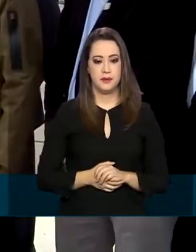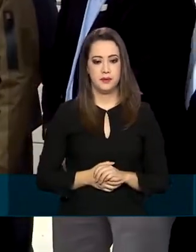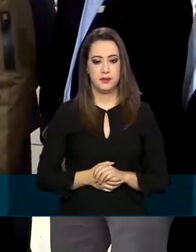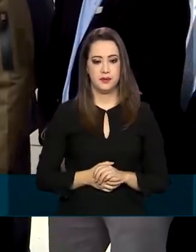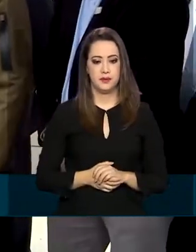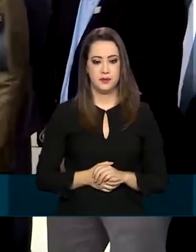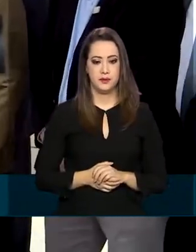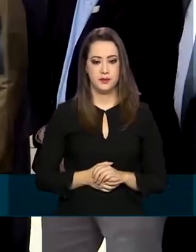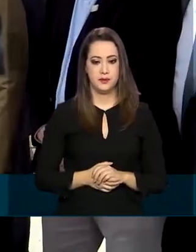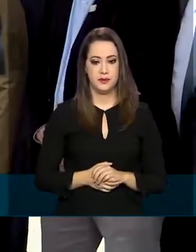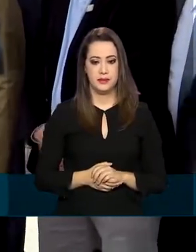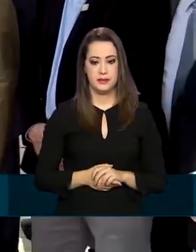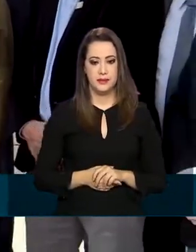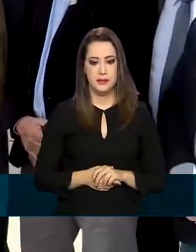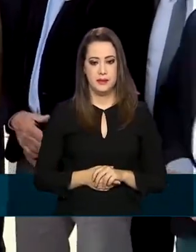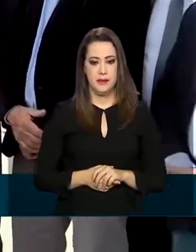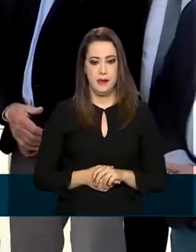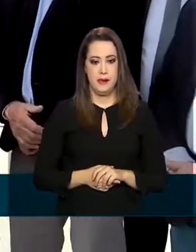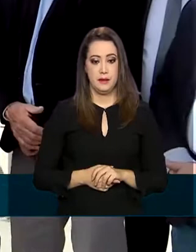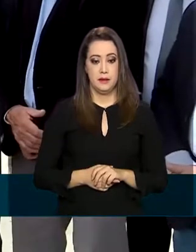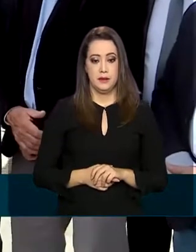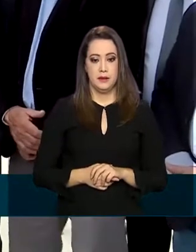E a mudança está pronta já?